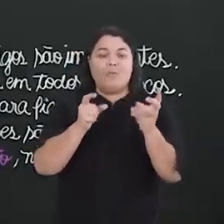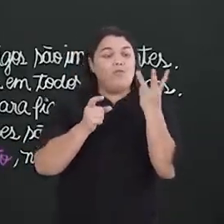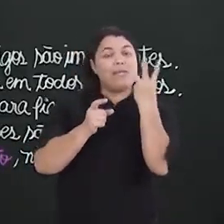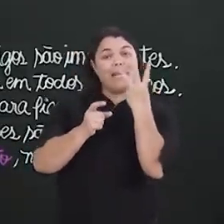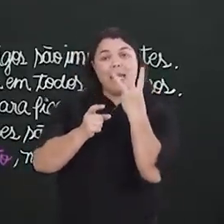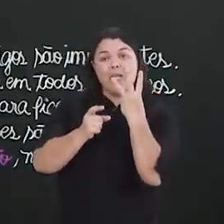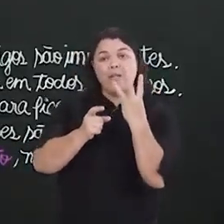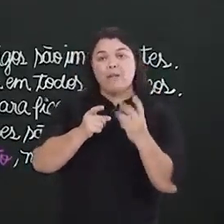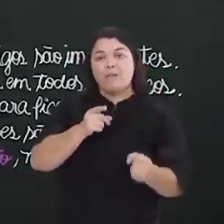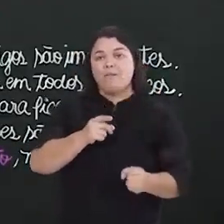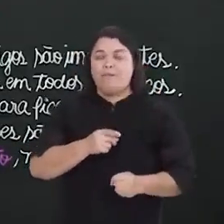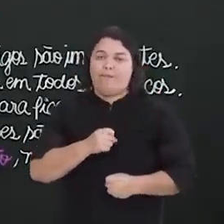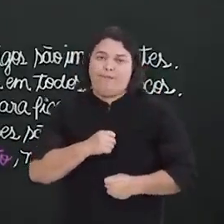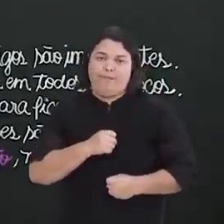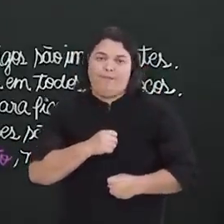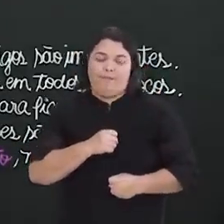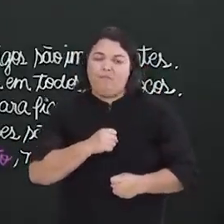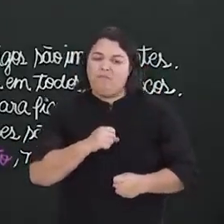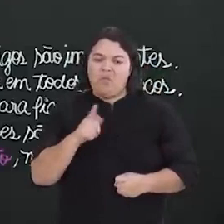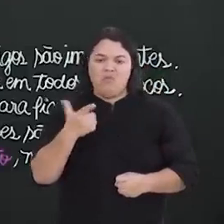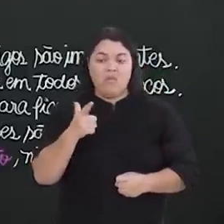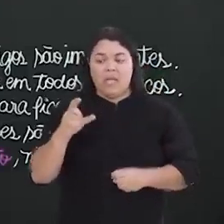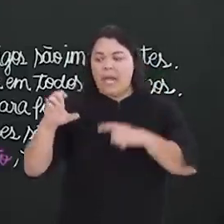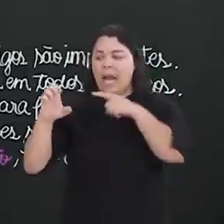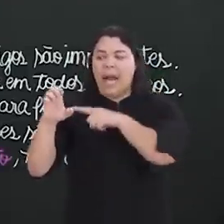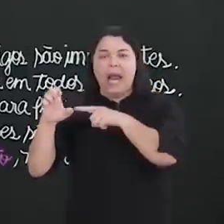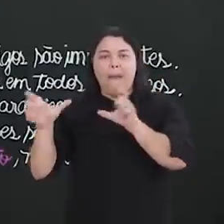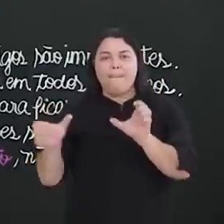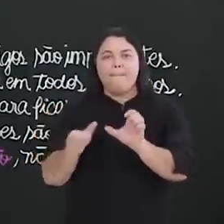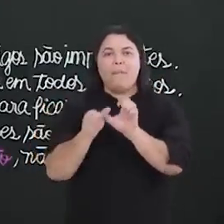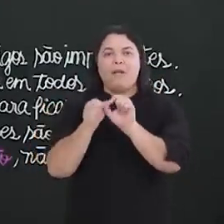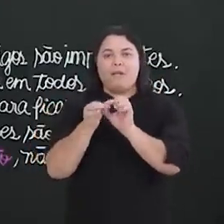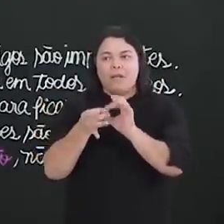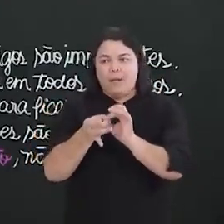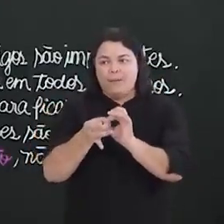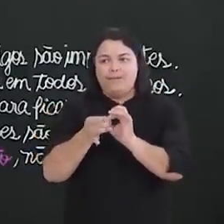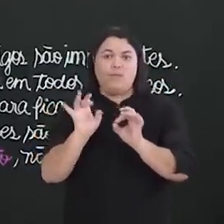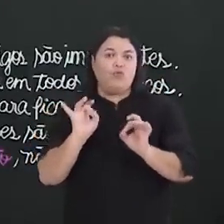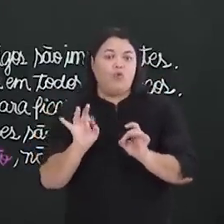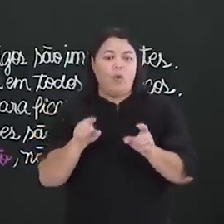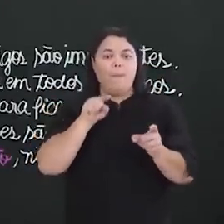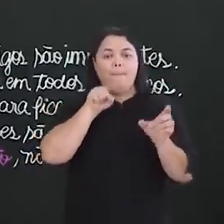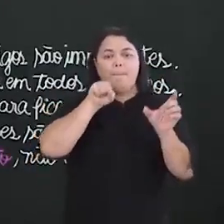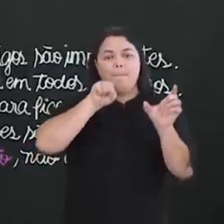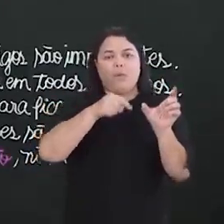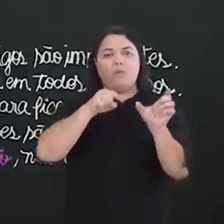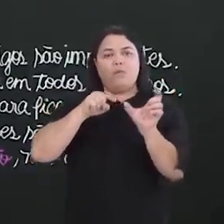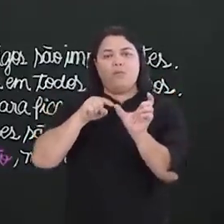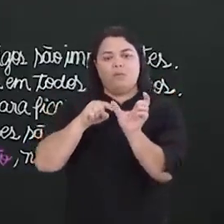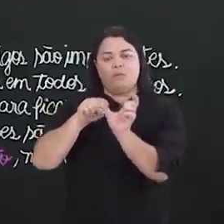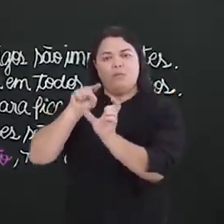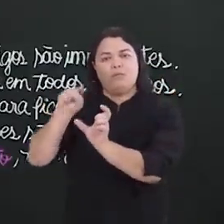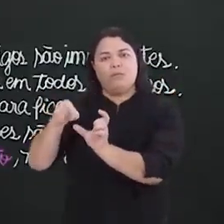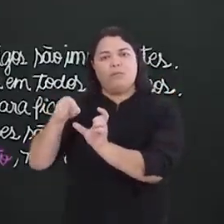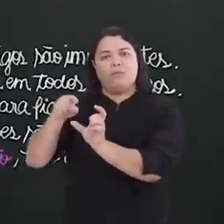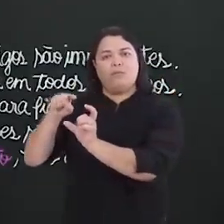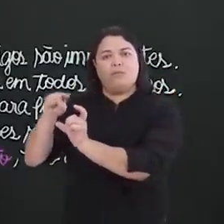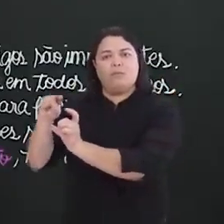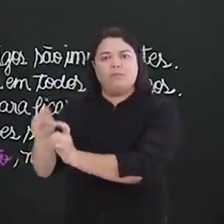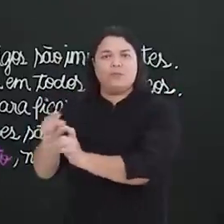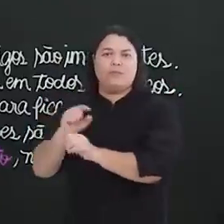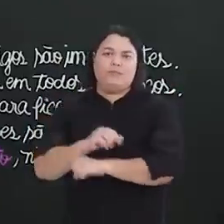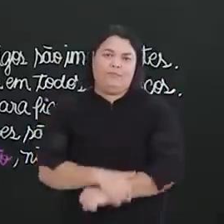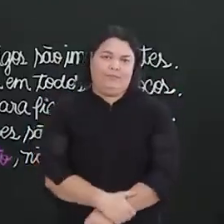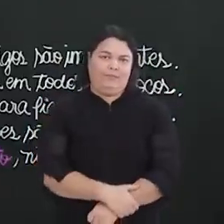não utilizei nenhuma conjunção. Nesse caso, eu chamo essa oração coordenada, que não precisa da